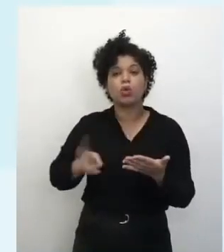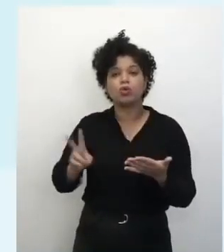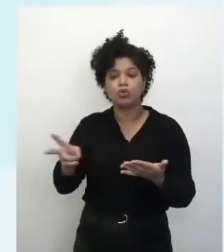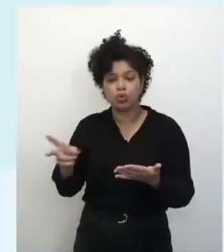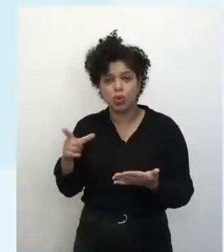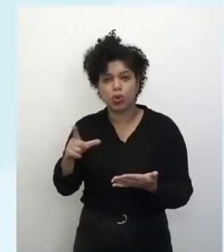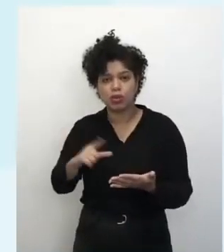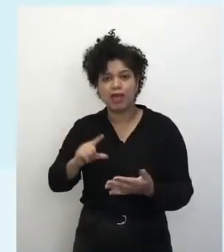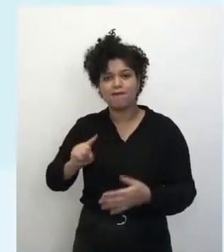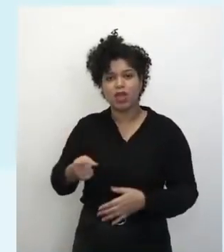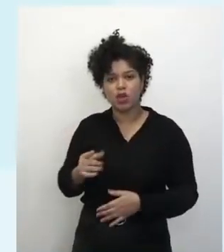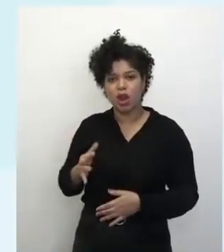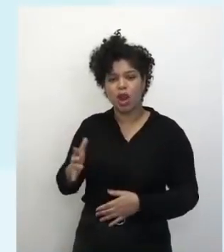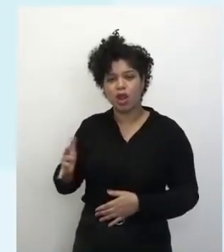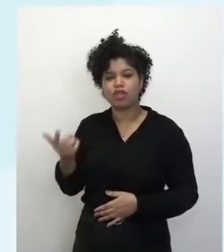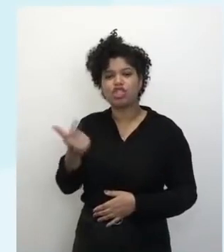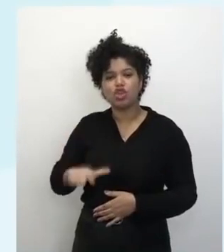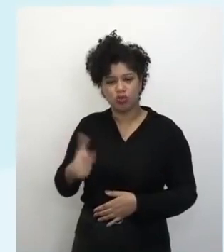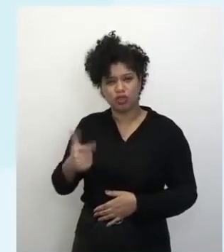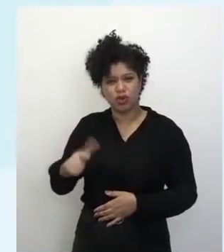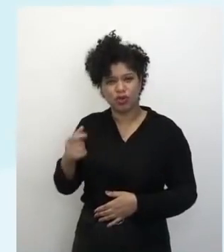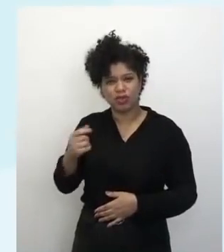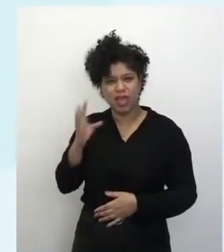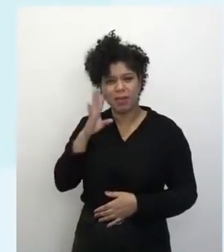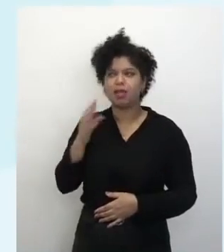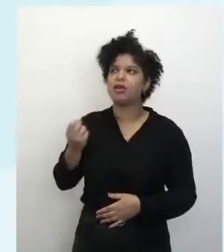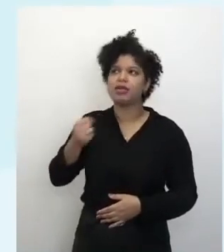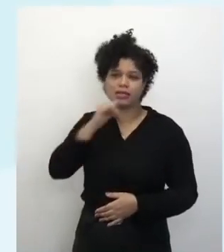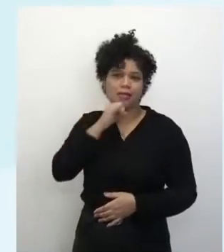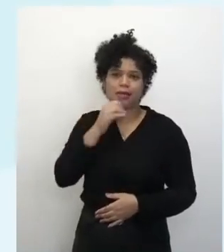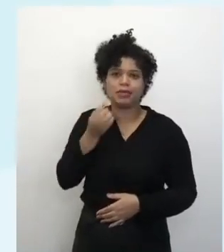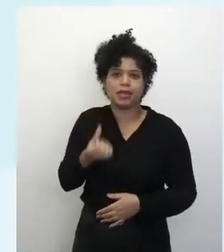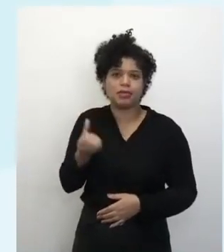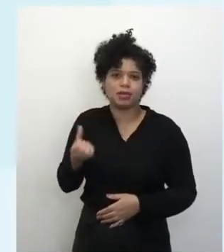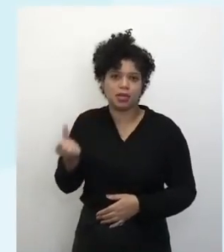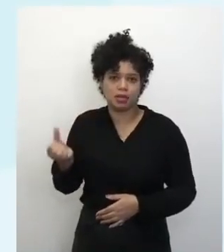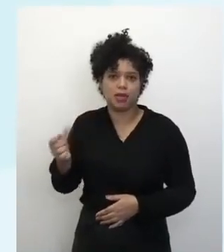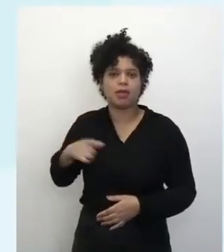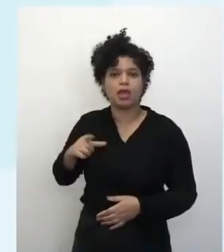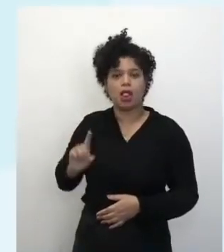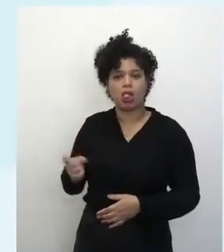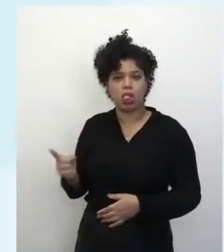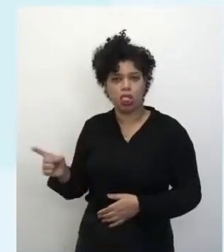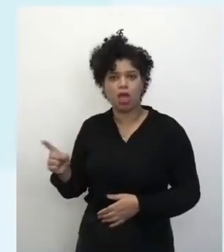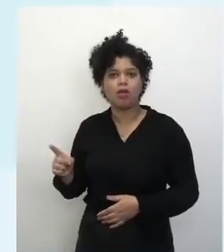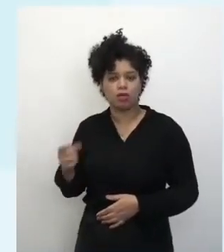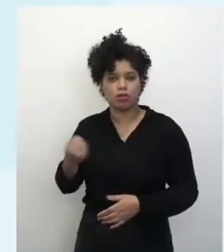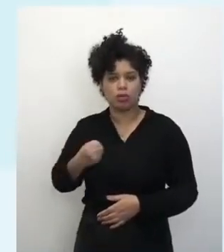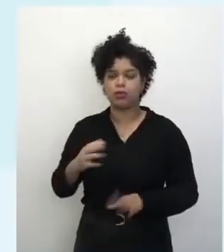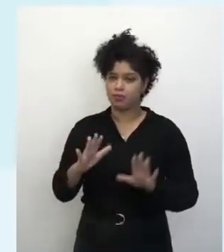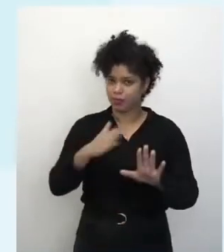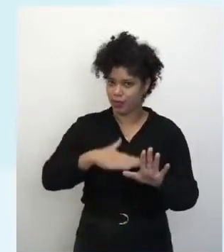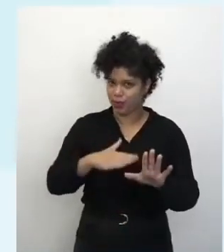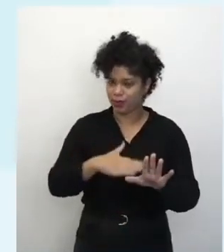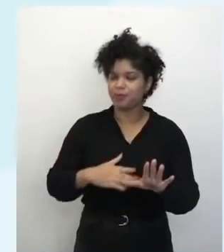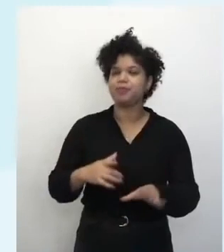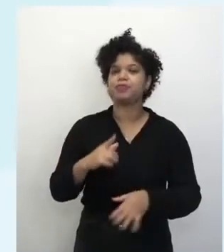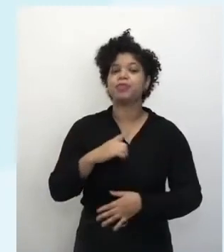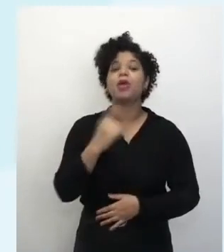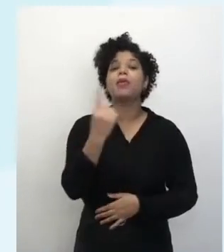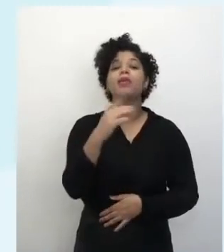E aqueles que têm vírgula e que repetem alguma coisa, que tem aquela reticência, mas que repete, tá bom? Então com calma, primeiro número que tem